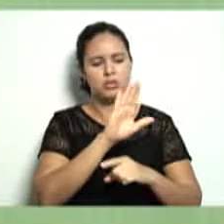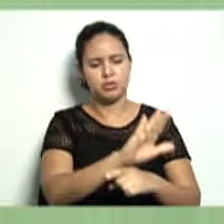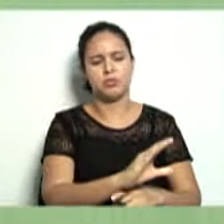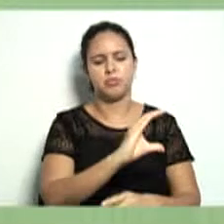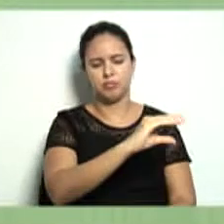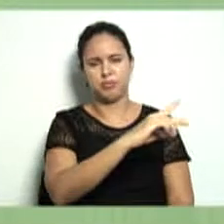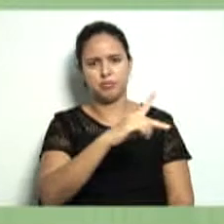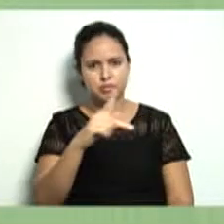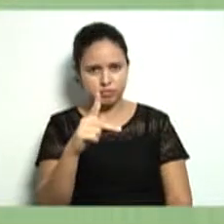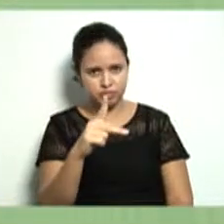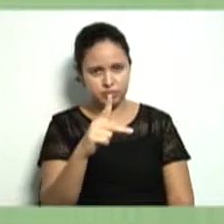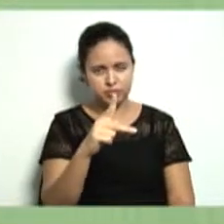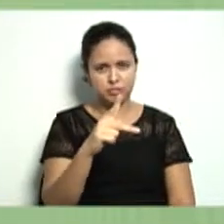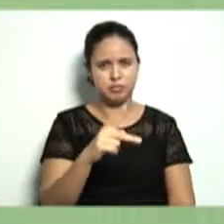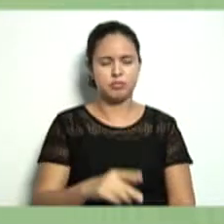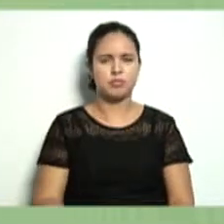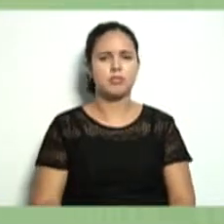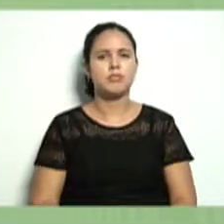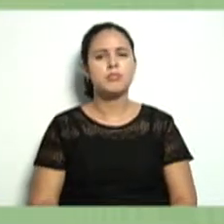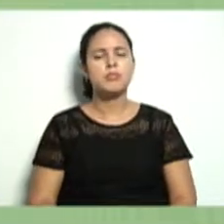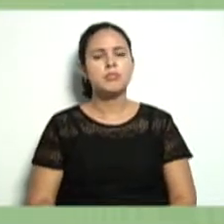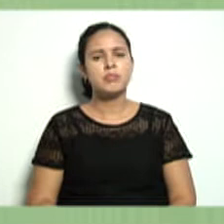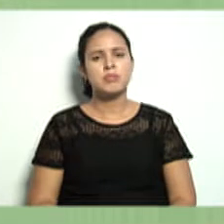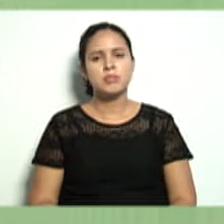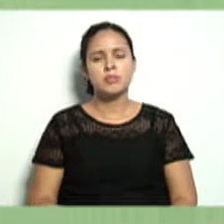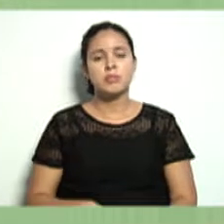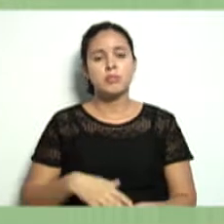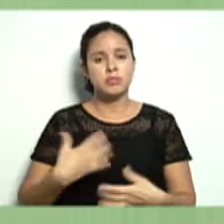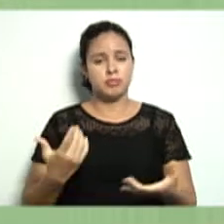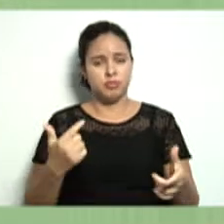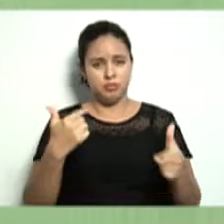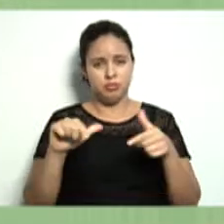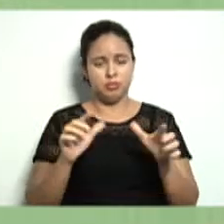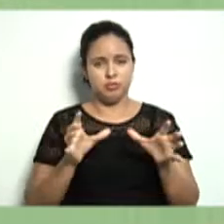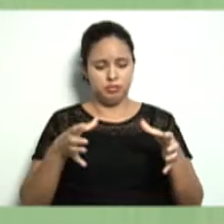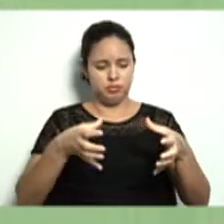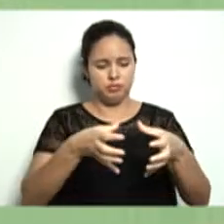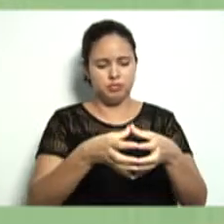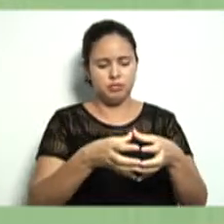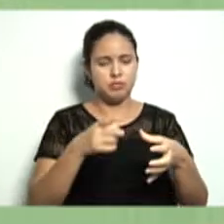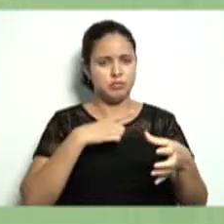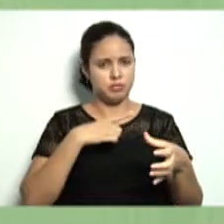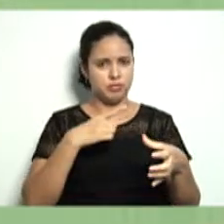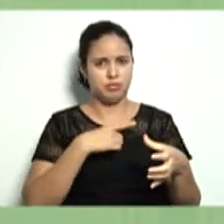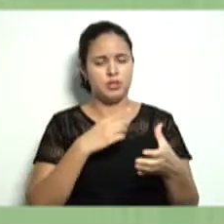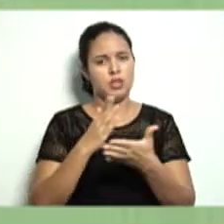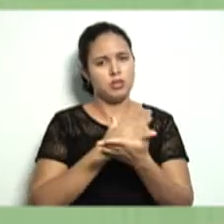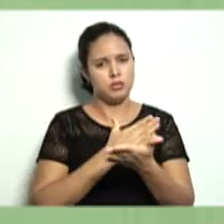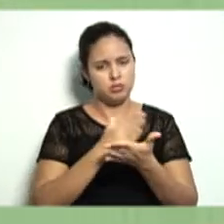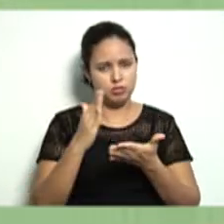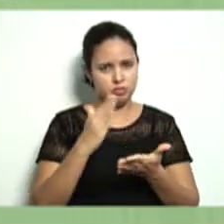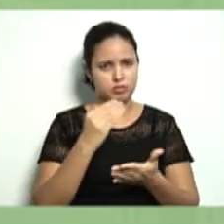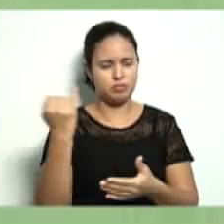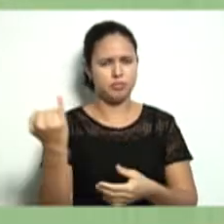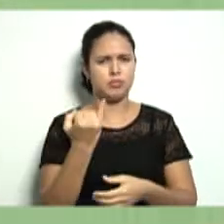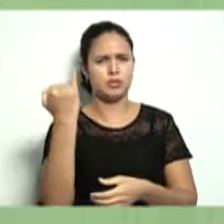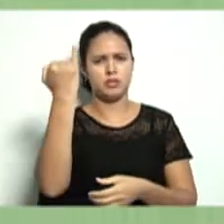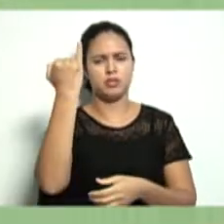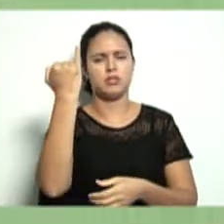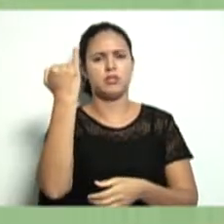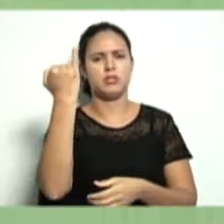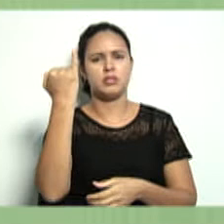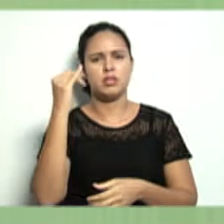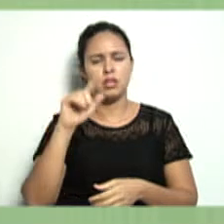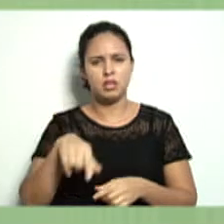nossa cooperativa. Falando ainda de trabalho em equipe, existem algumas coisas que são primordiais no trabalho em equipe. É